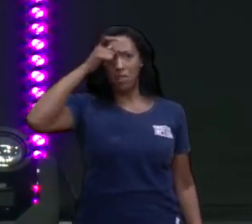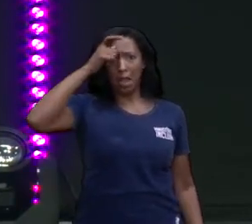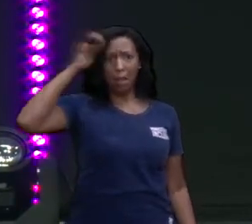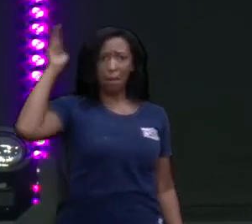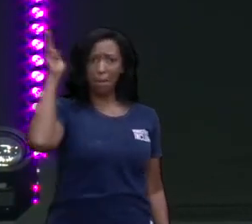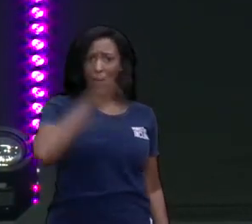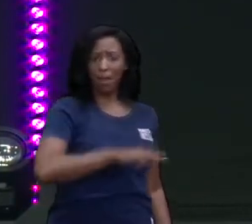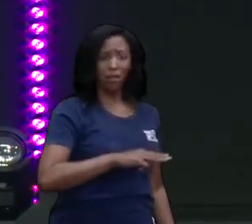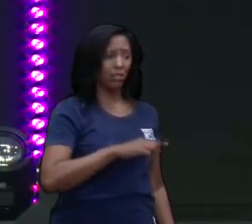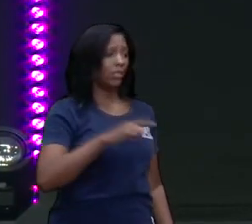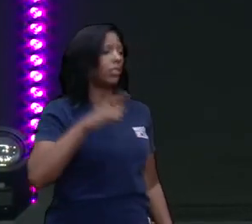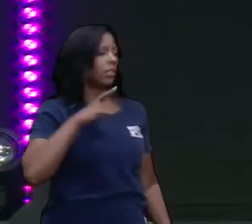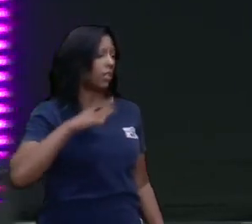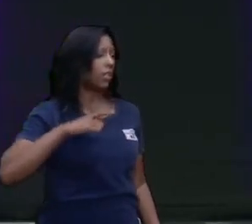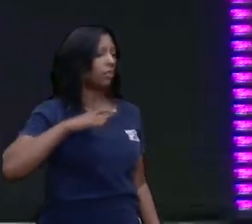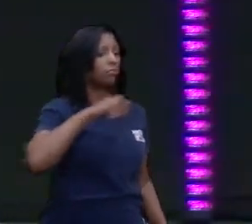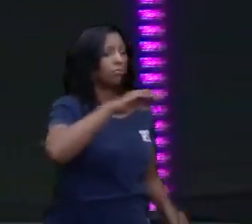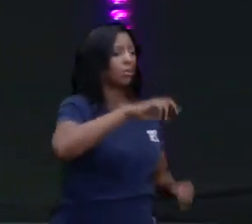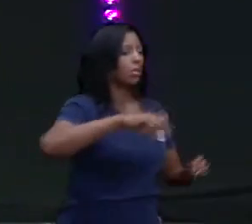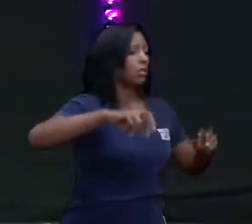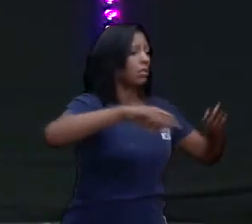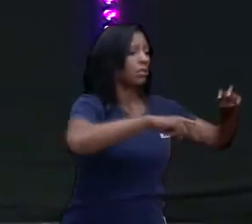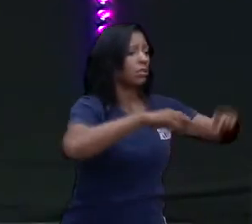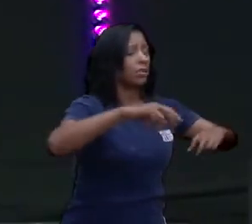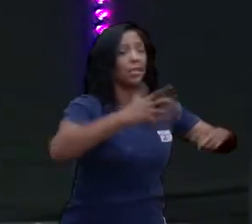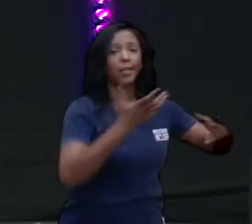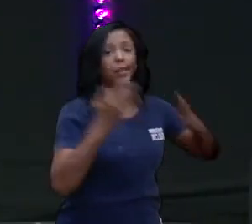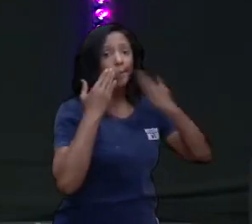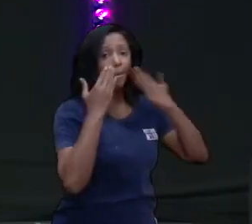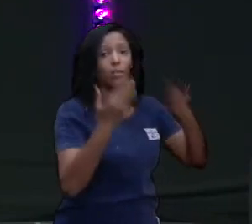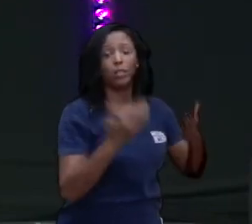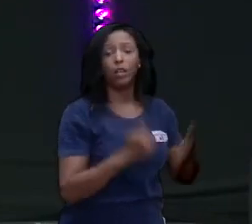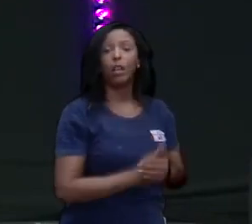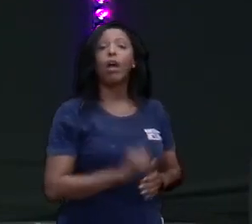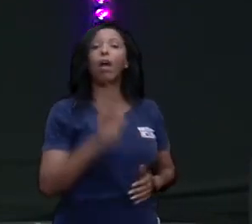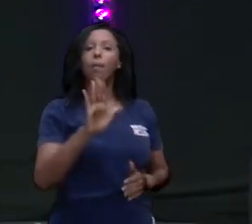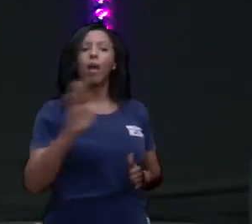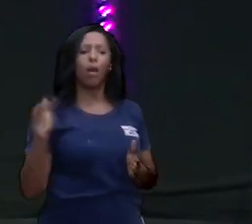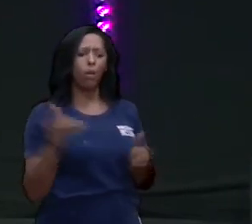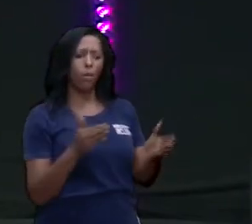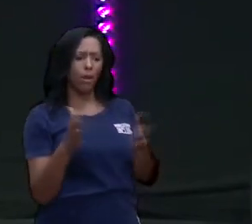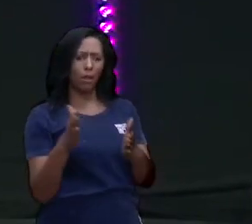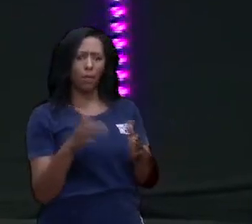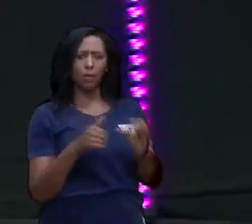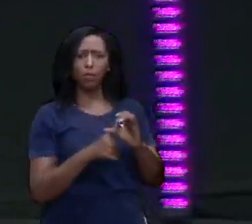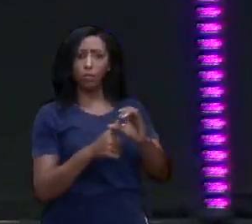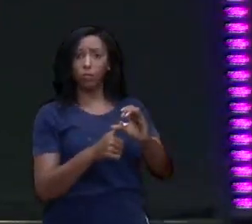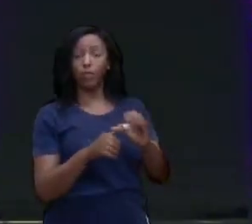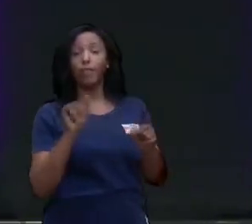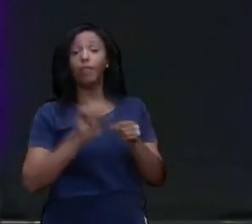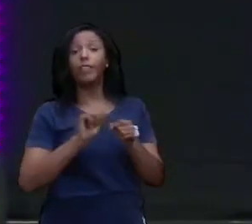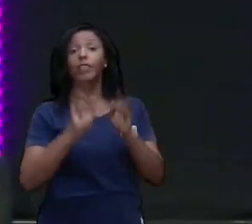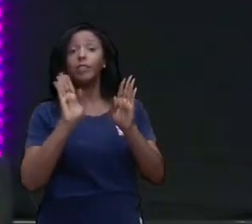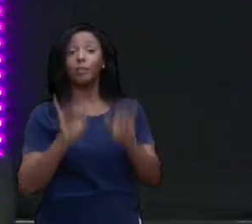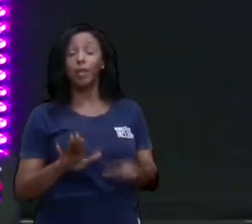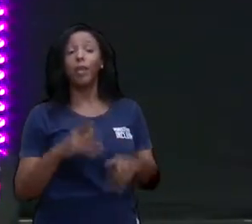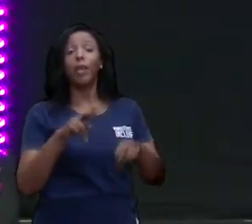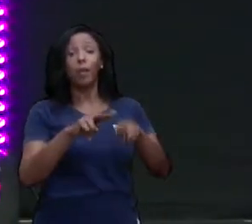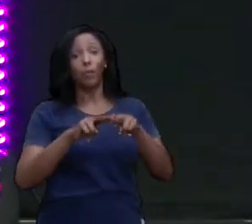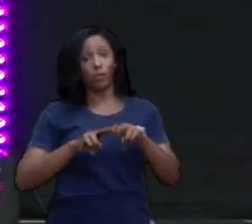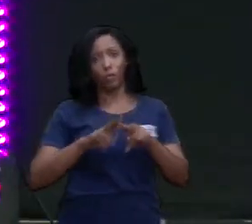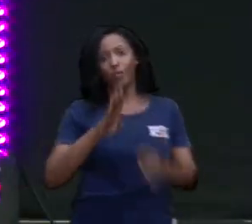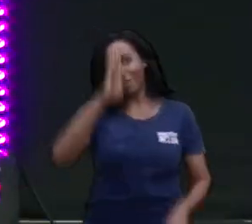vai sair tá aí querendo aparecer e o caminho do Cristão é fazer o bem por isso que